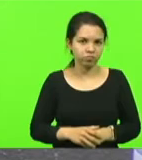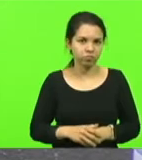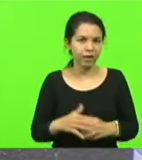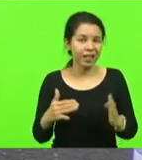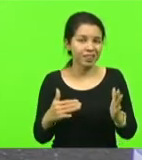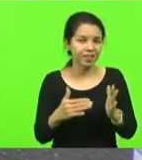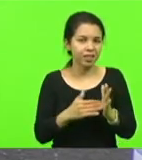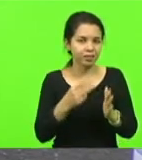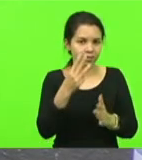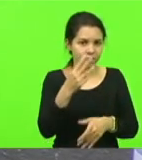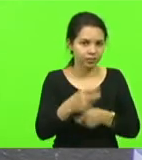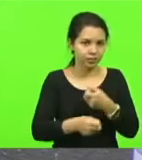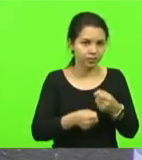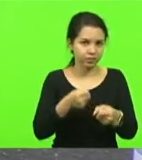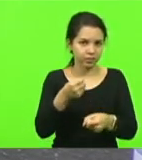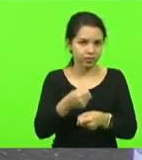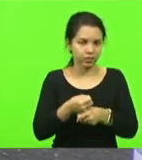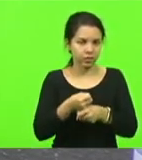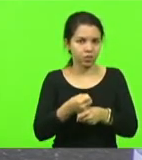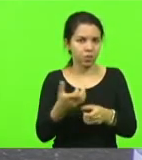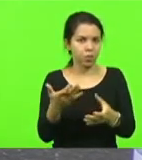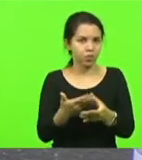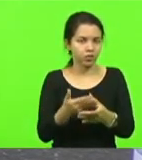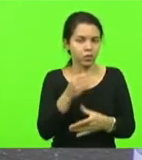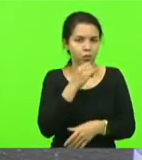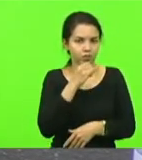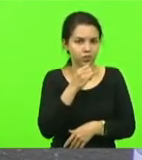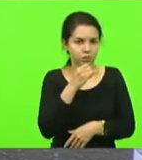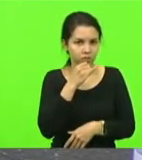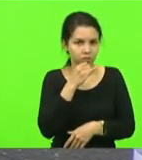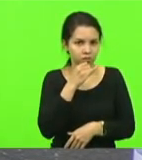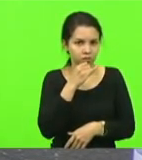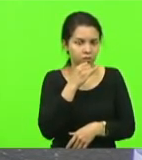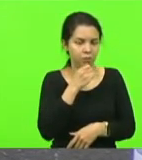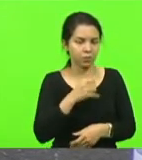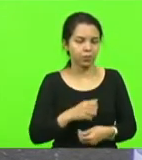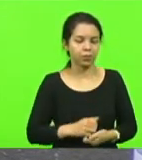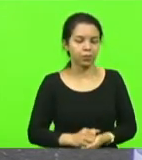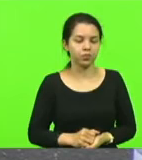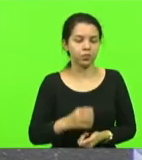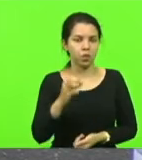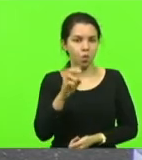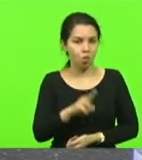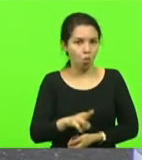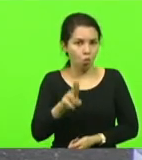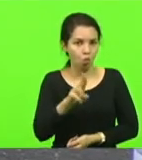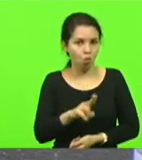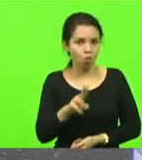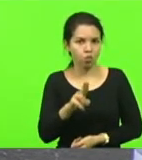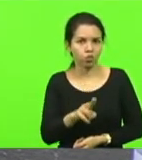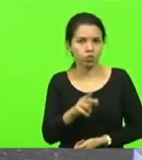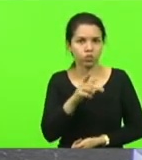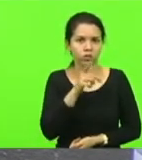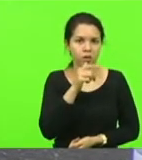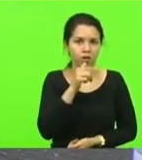3 anos. O processo, por exemplo, de outorga pelo uso da água, deputada Luciane,